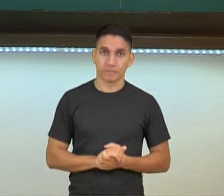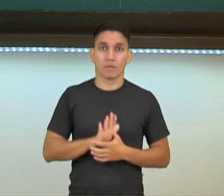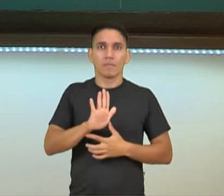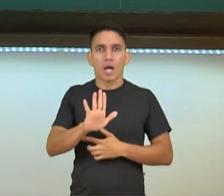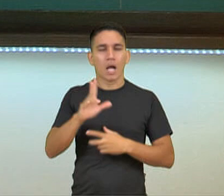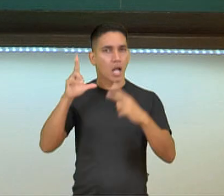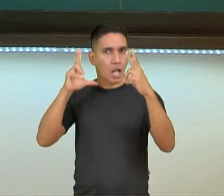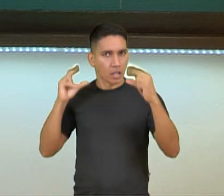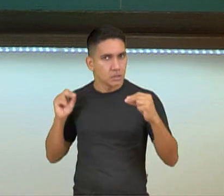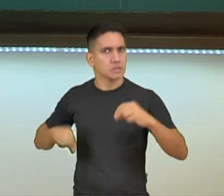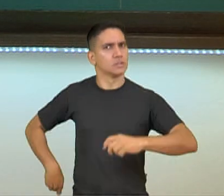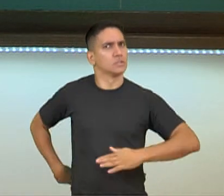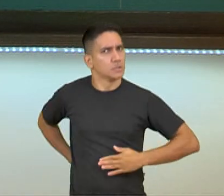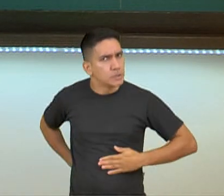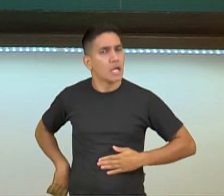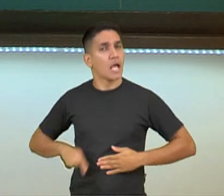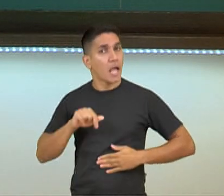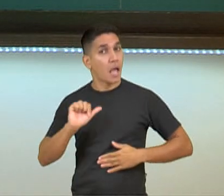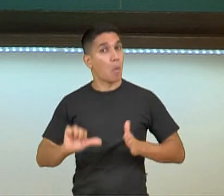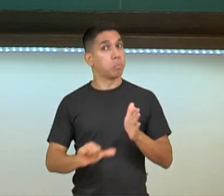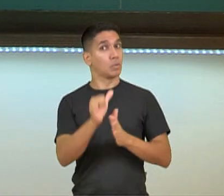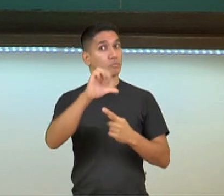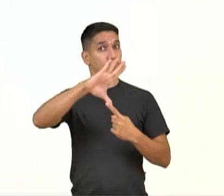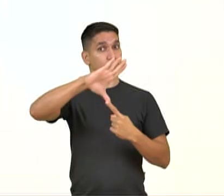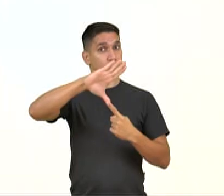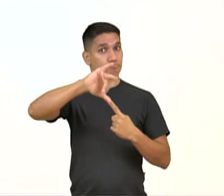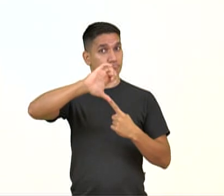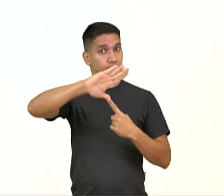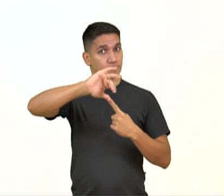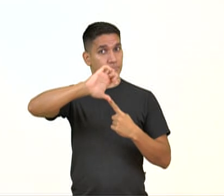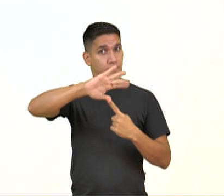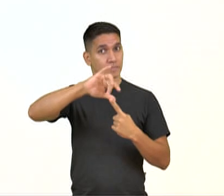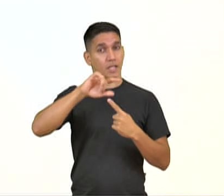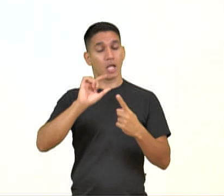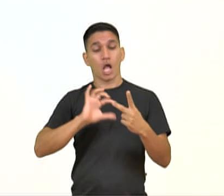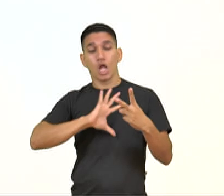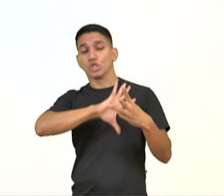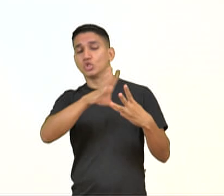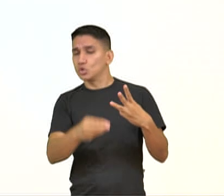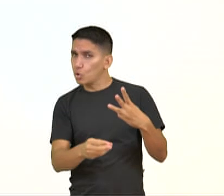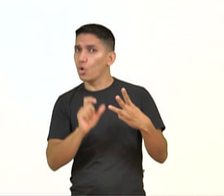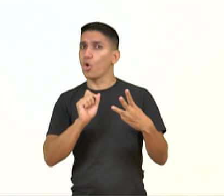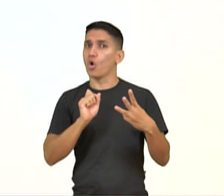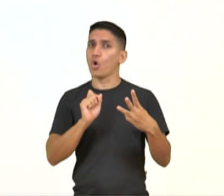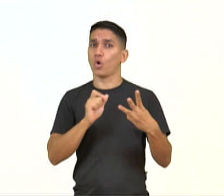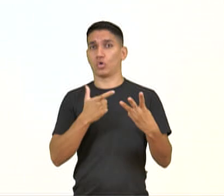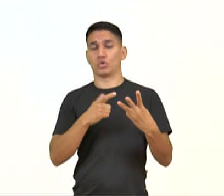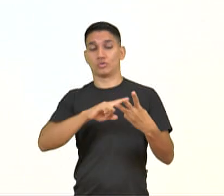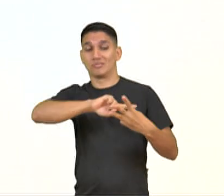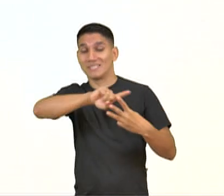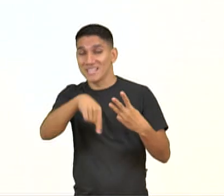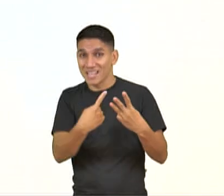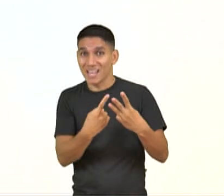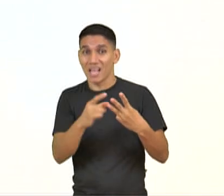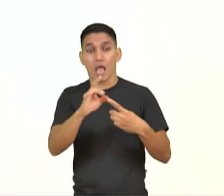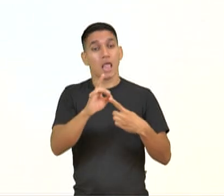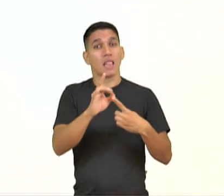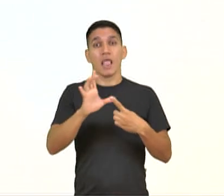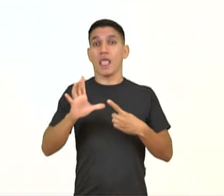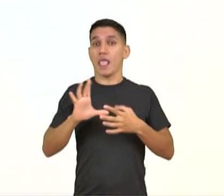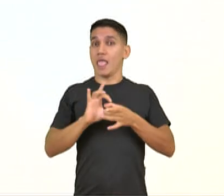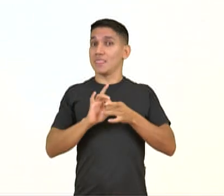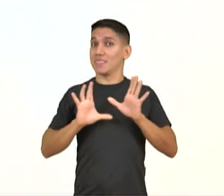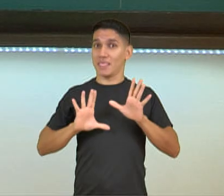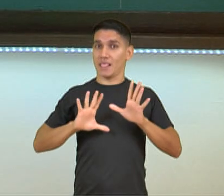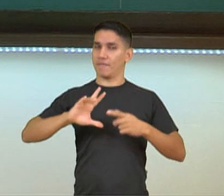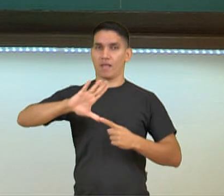Napoleão Bonaparte ele era o primeiro cônsul e todos os poderes eles eram ilimitados a